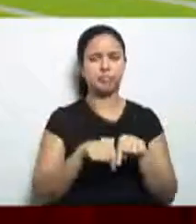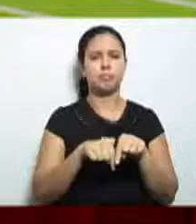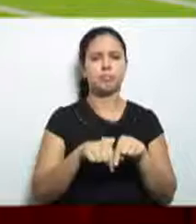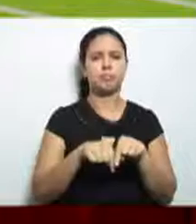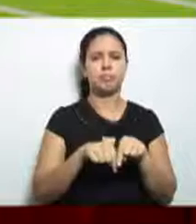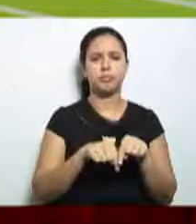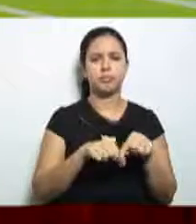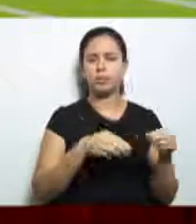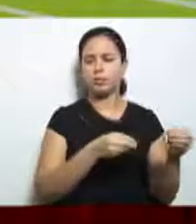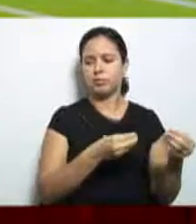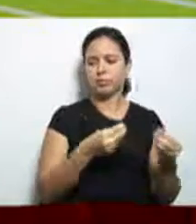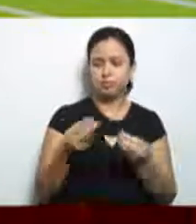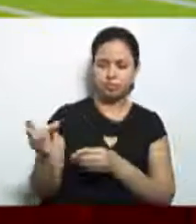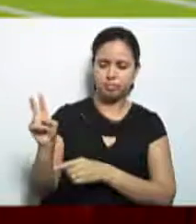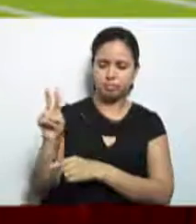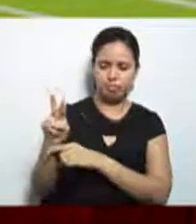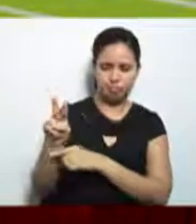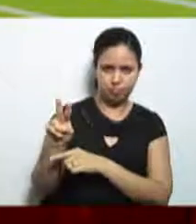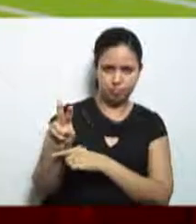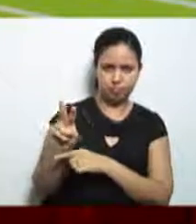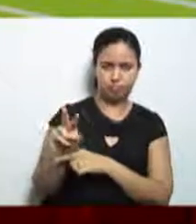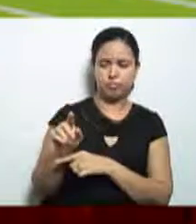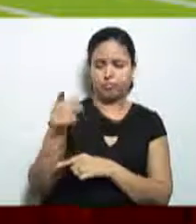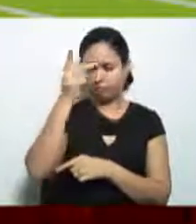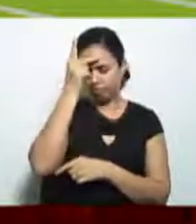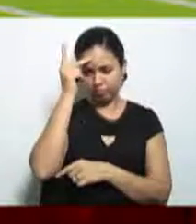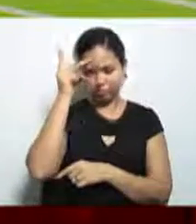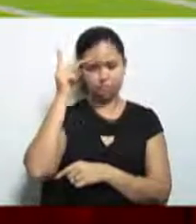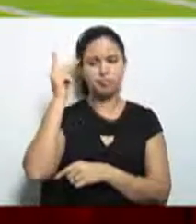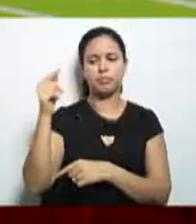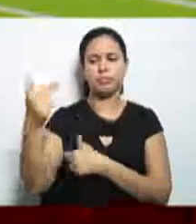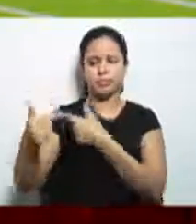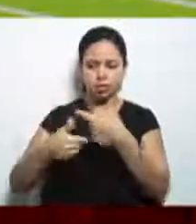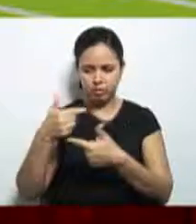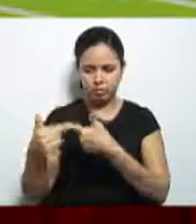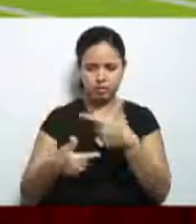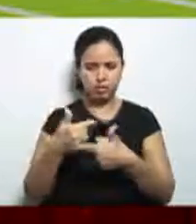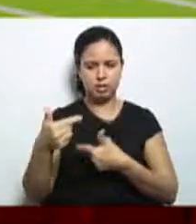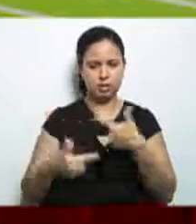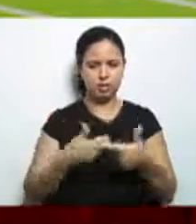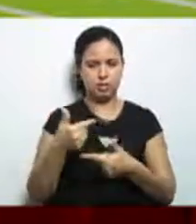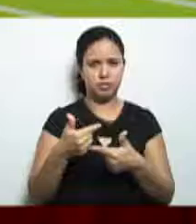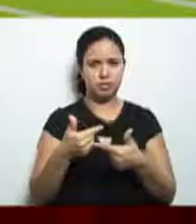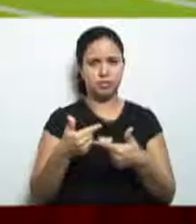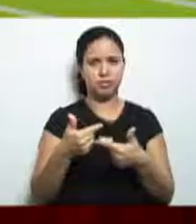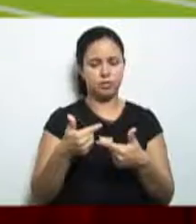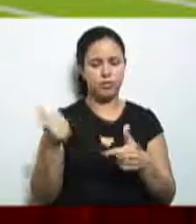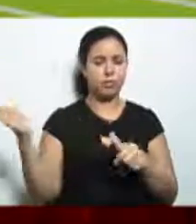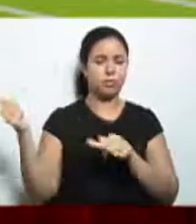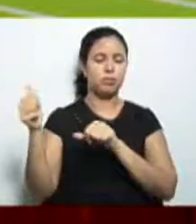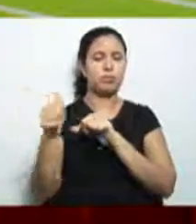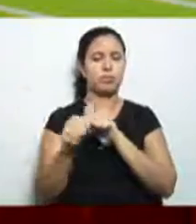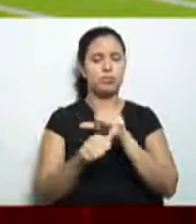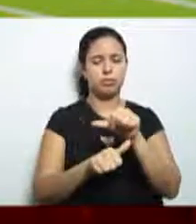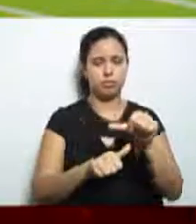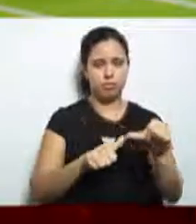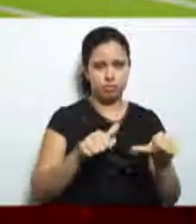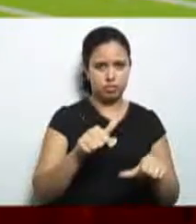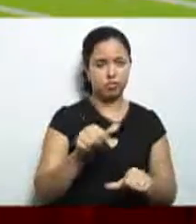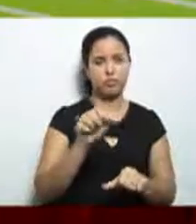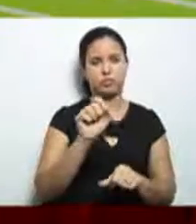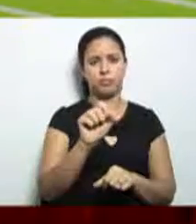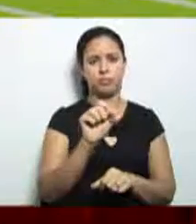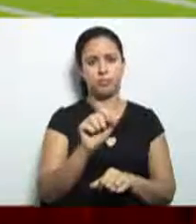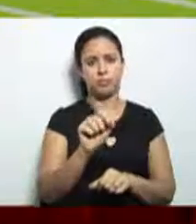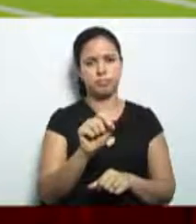trabalhador trabalhasse naquele lugar. Em troca dessa terra, da proteção, porque se algum bárbaro, algum outro exército